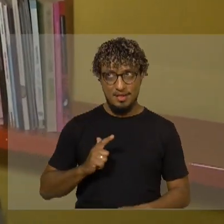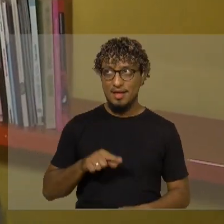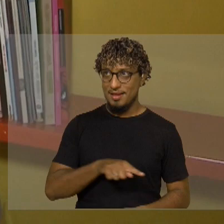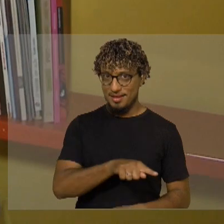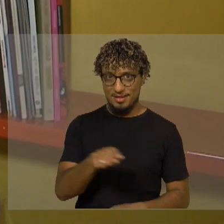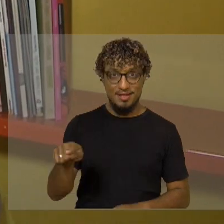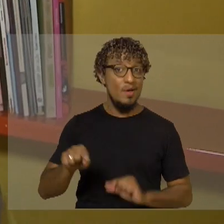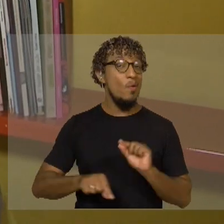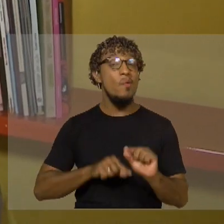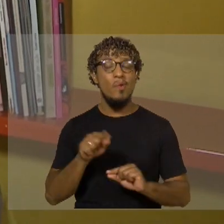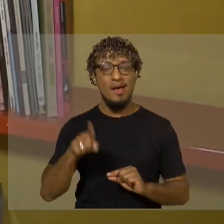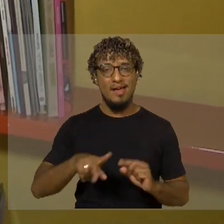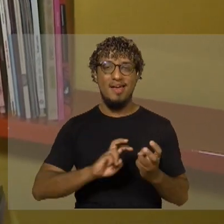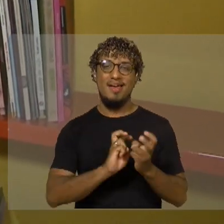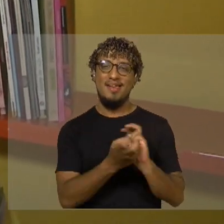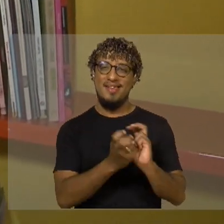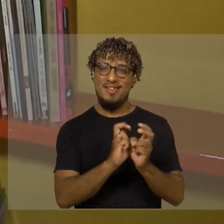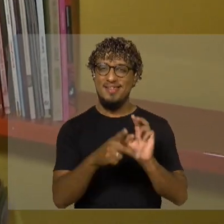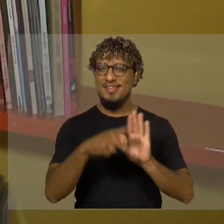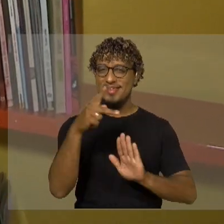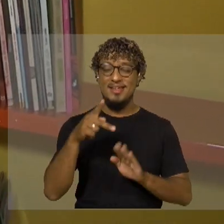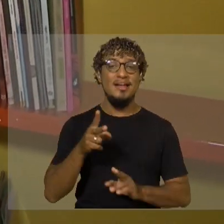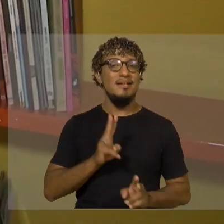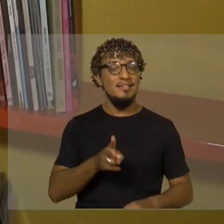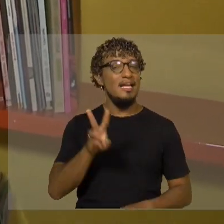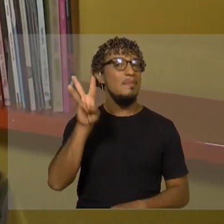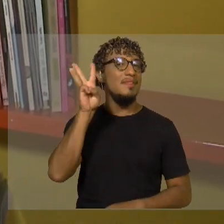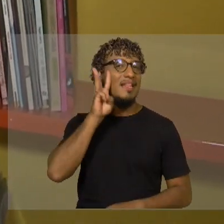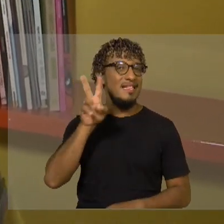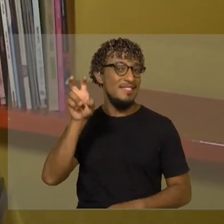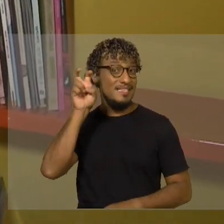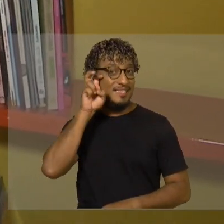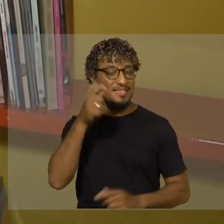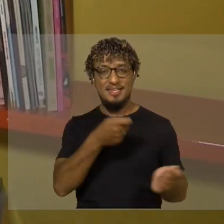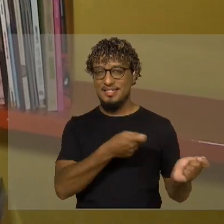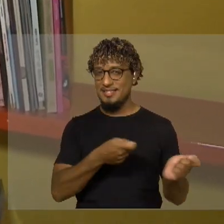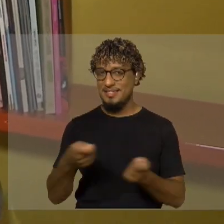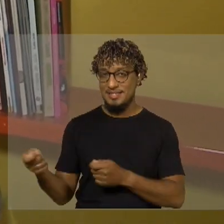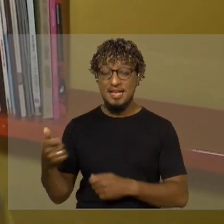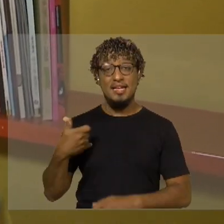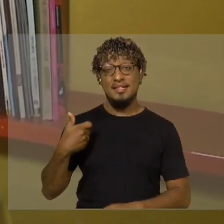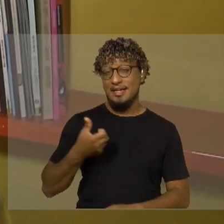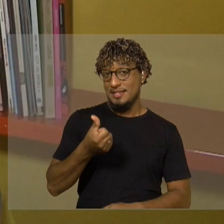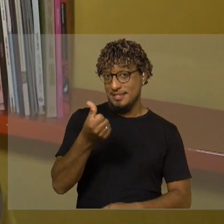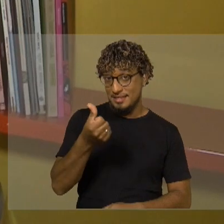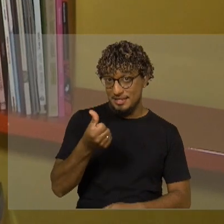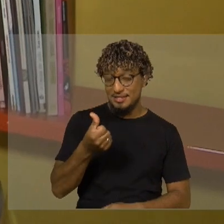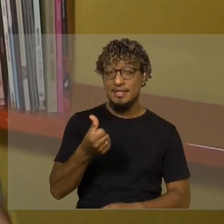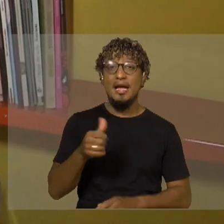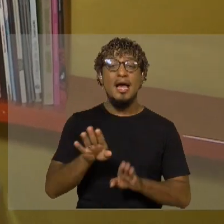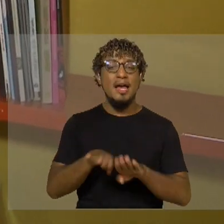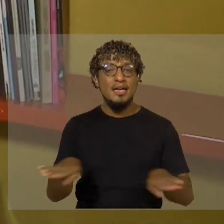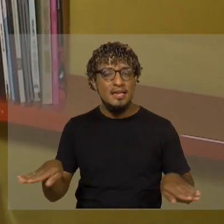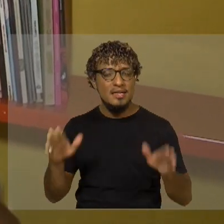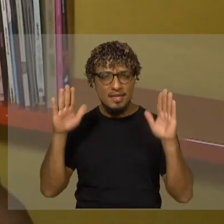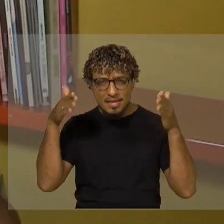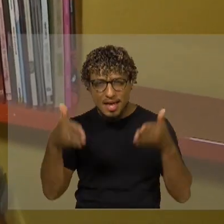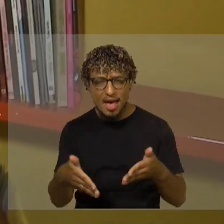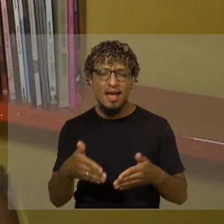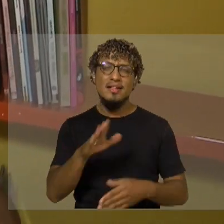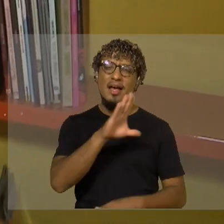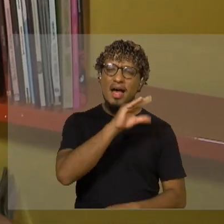casa, é o projeto da capoeira, que acontece todas as terças e quintas, a partir dos 6 anos, que é voltado para crianças,